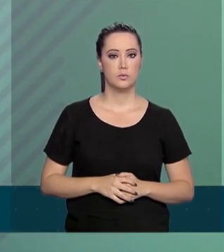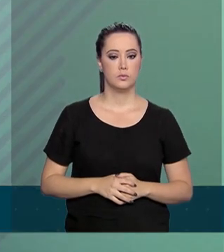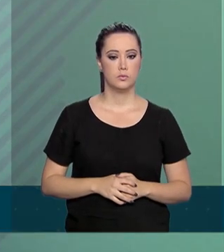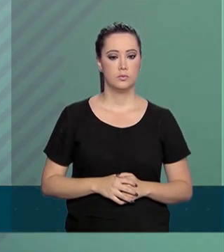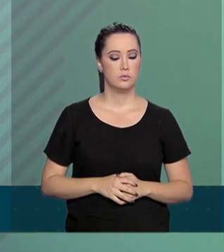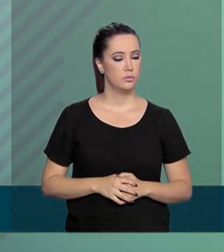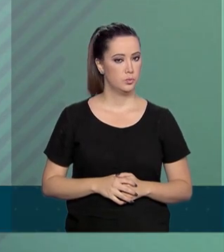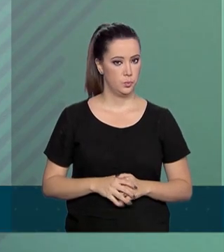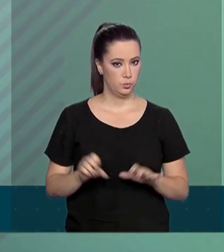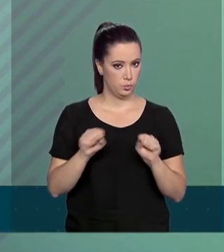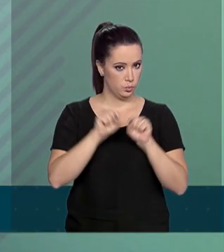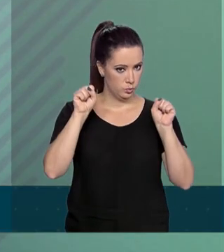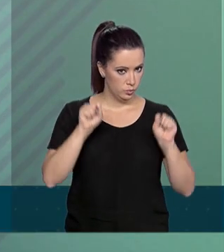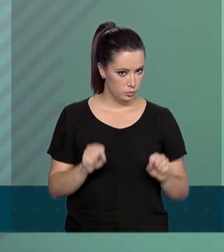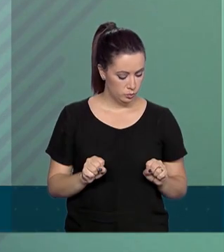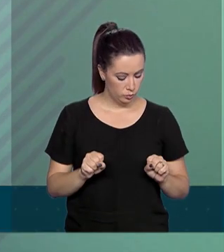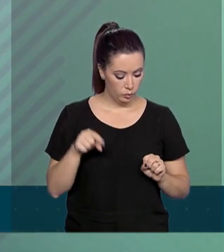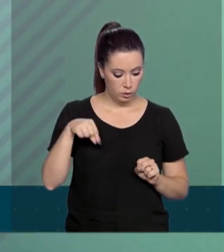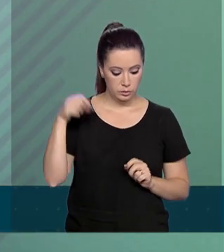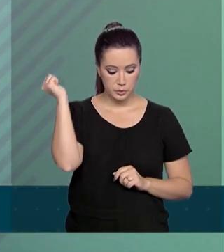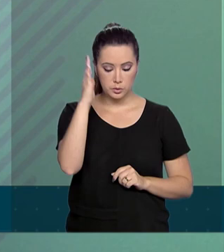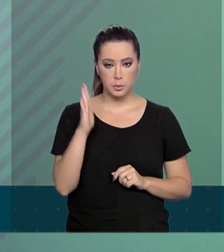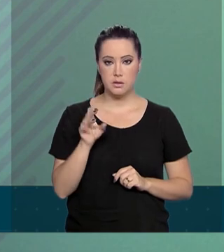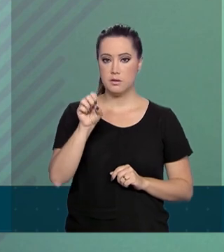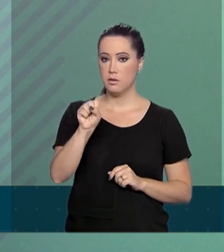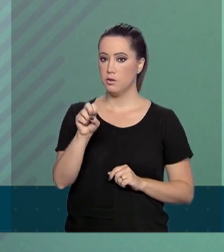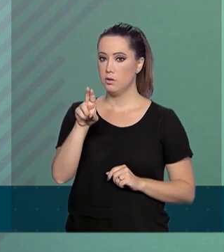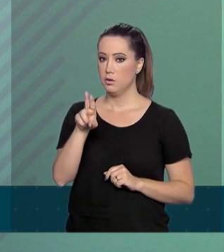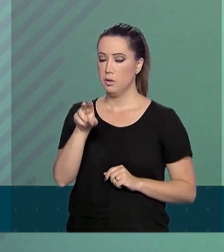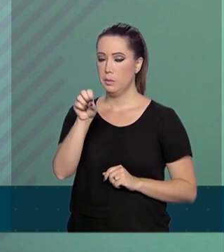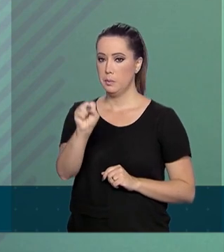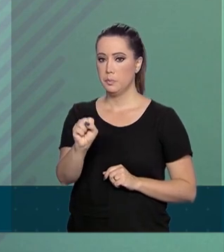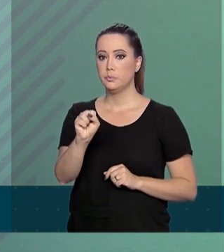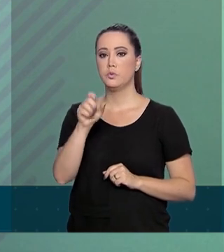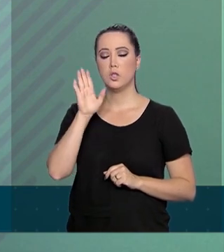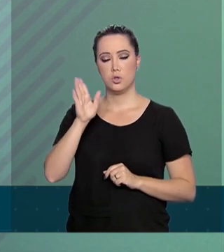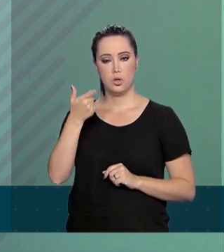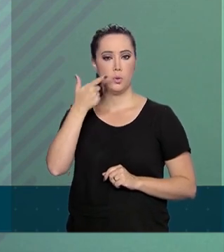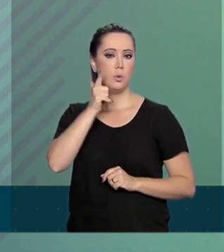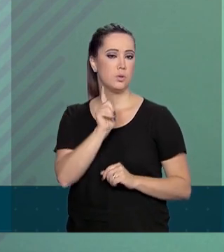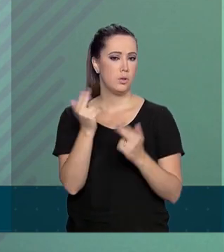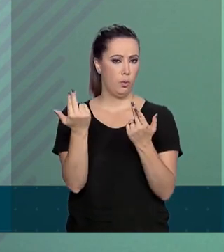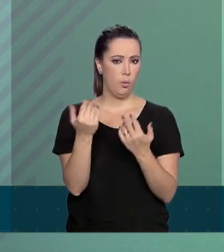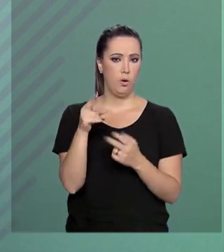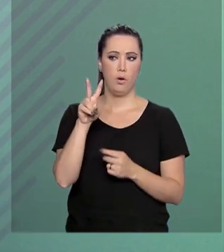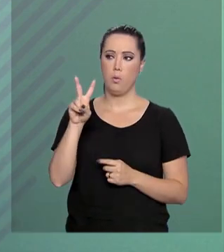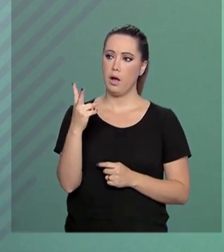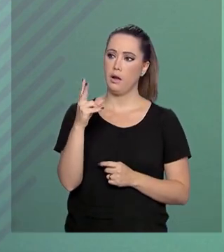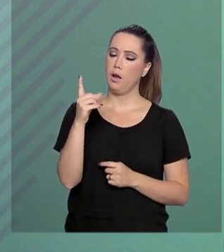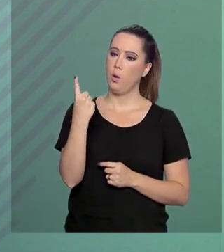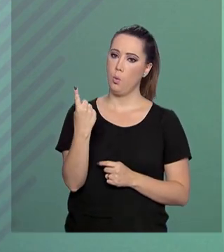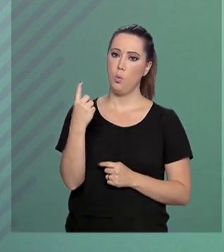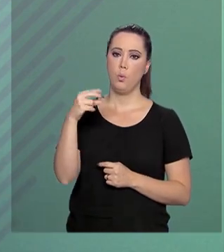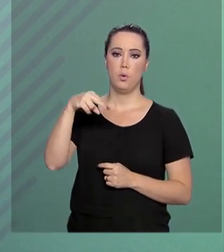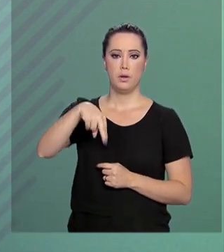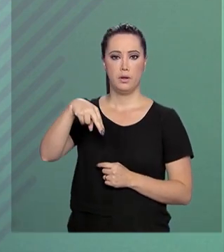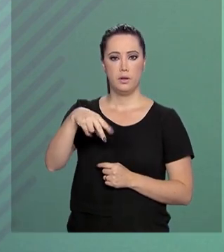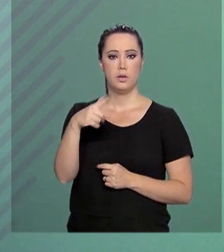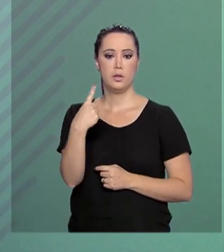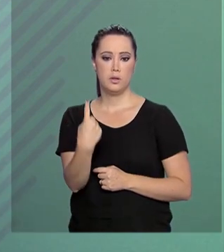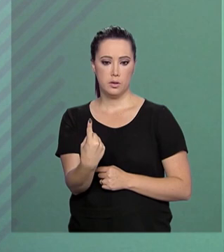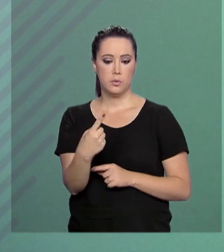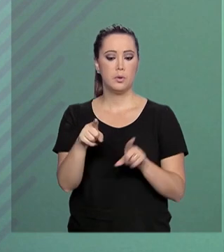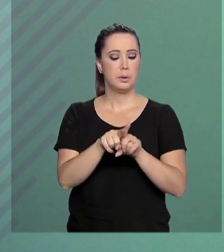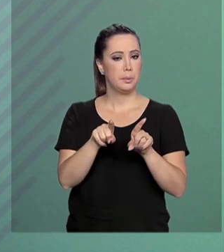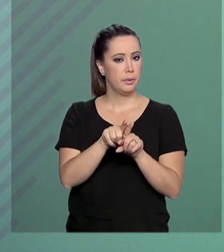brasileiro já deu conta de casos semelhantes como o H1N1 e o